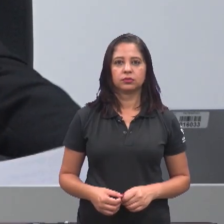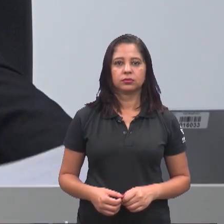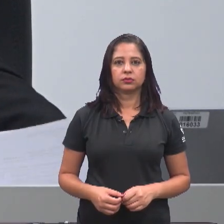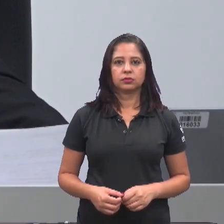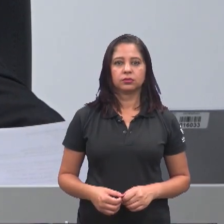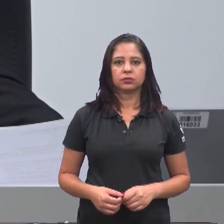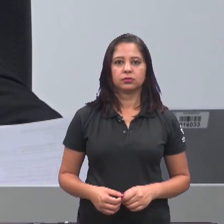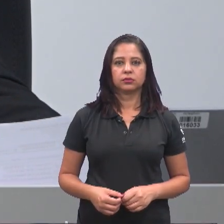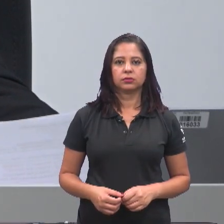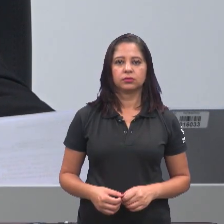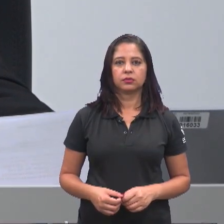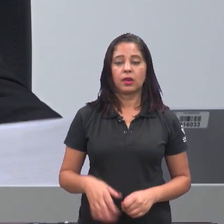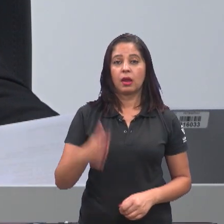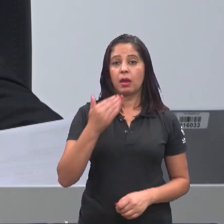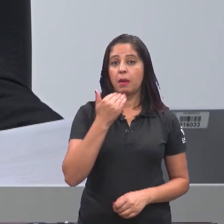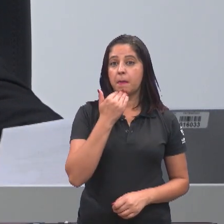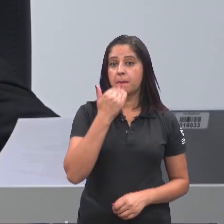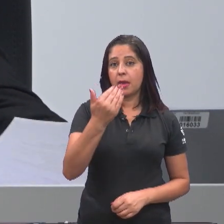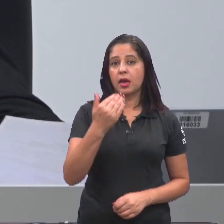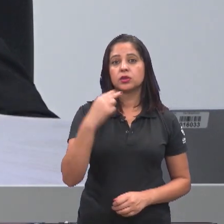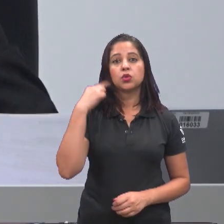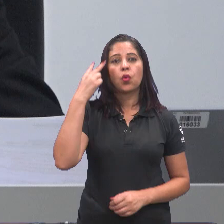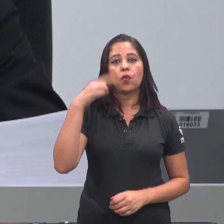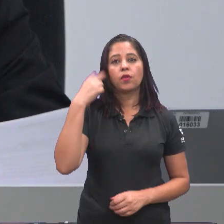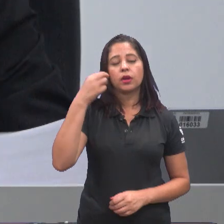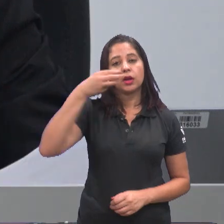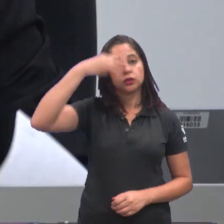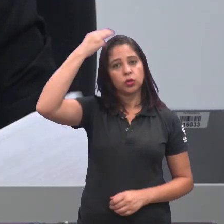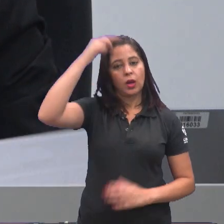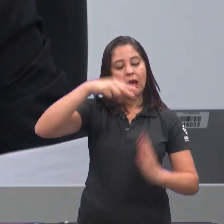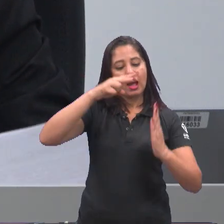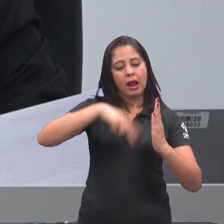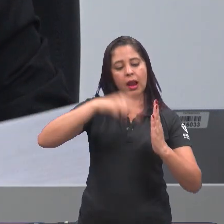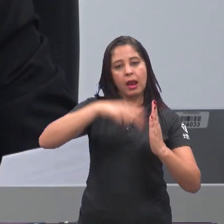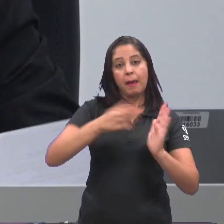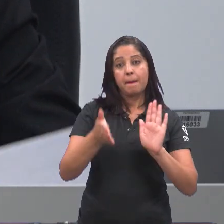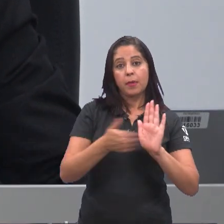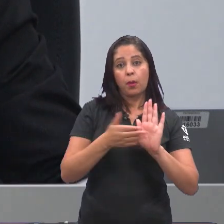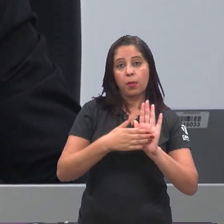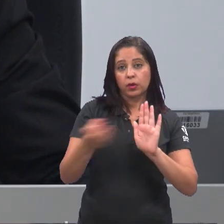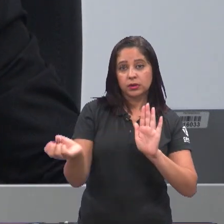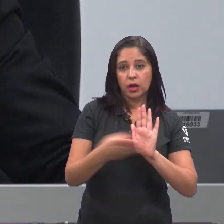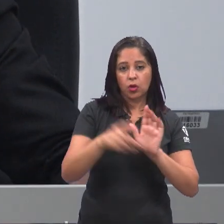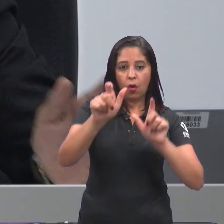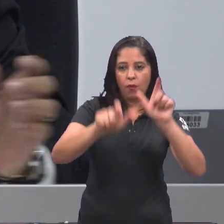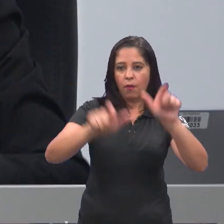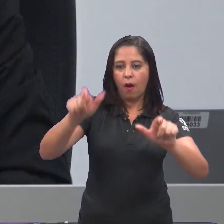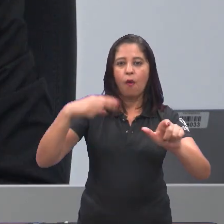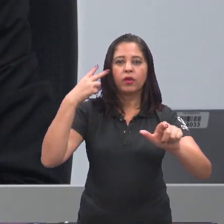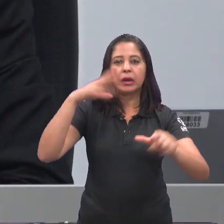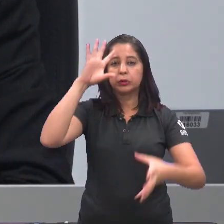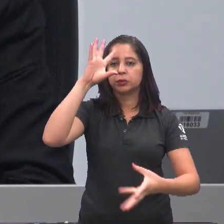Peço ao vereador Milton Vieira Filho que leia as novas proposituras para a ciência dos vereadores.